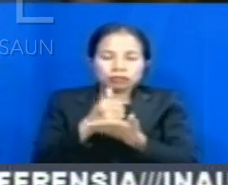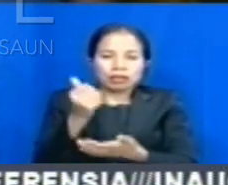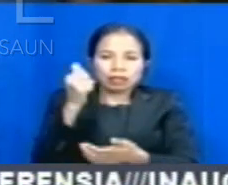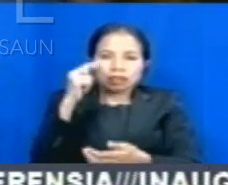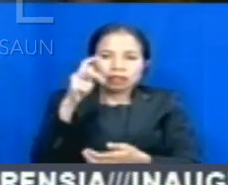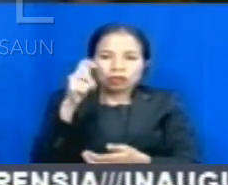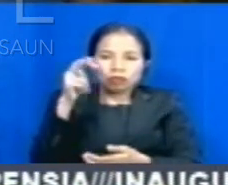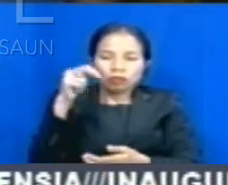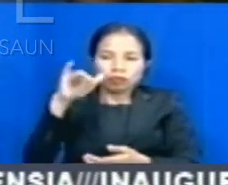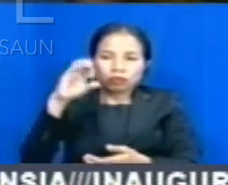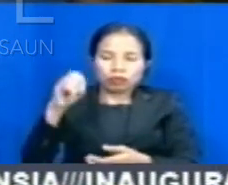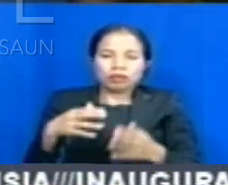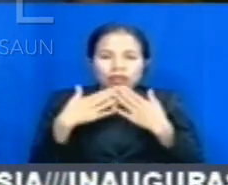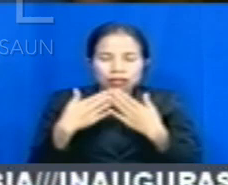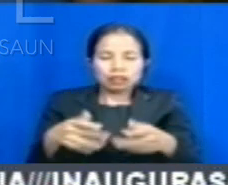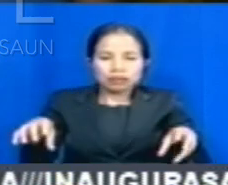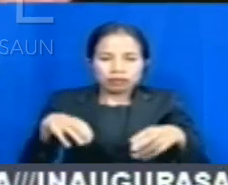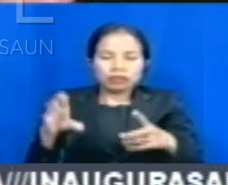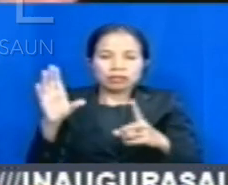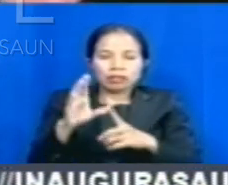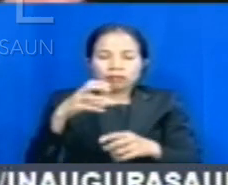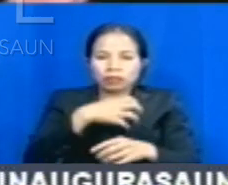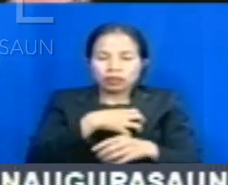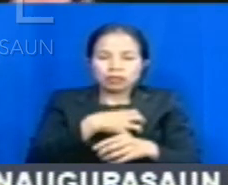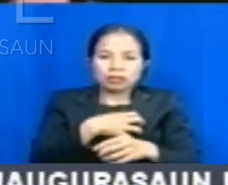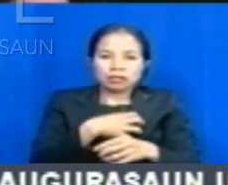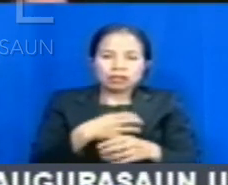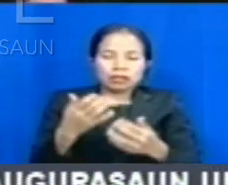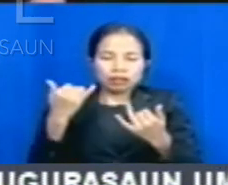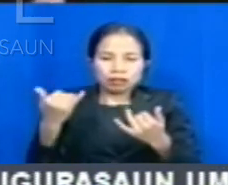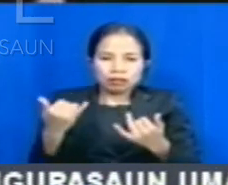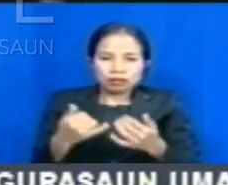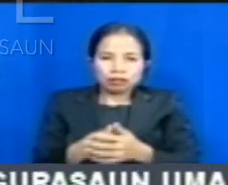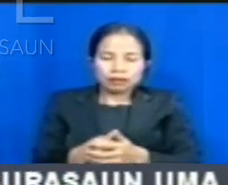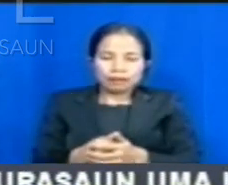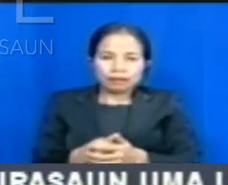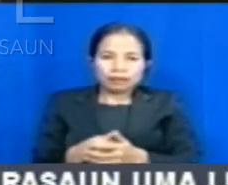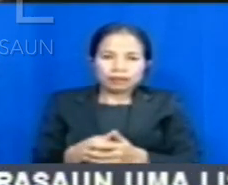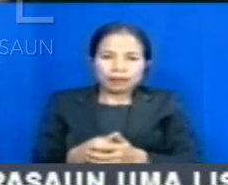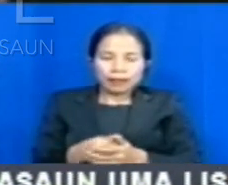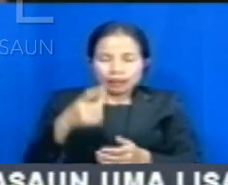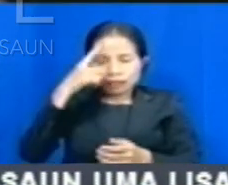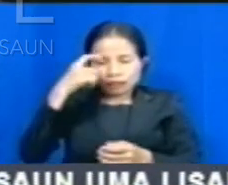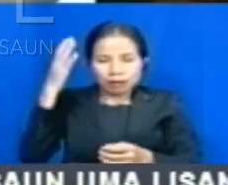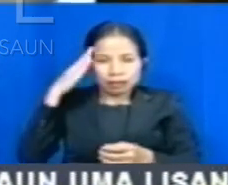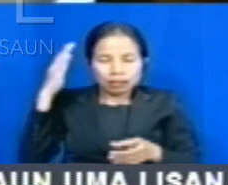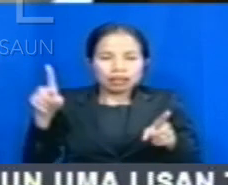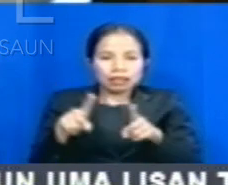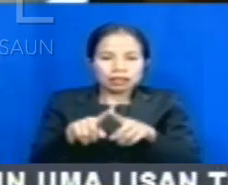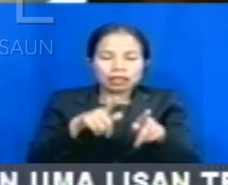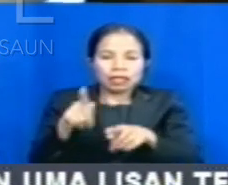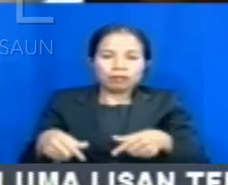Soares Mos, agradece a dedicação comandante Pentel Cessante, superintendente Jorge Monteiro, também considera nessa